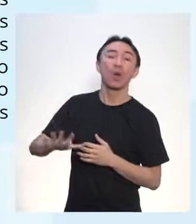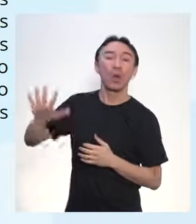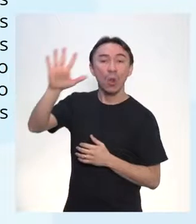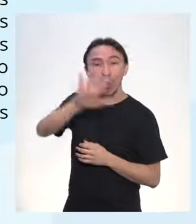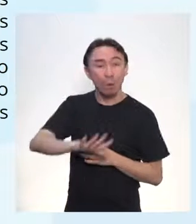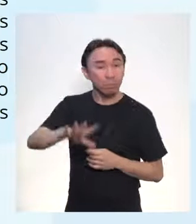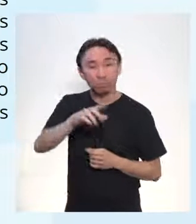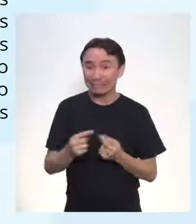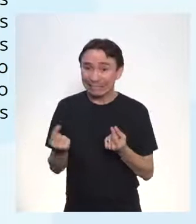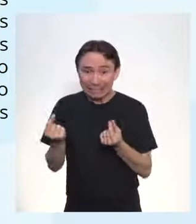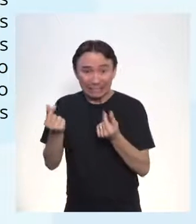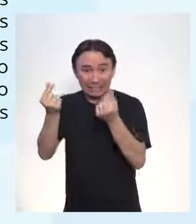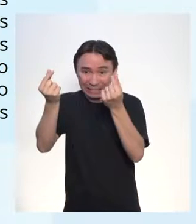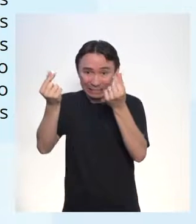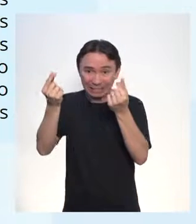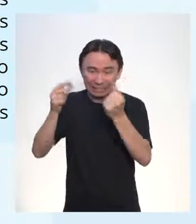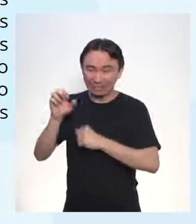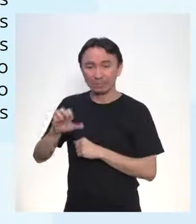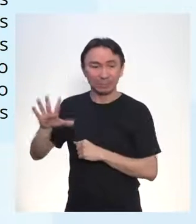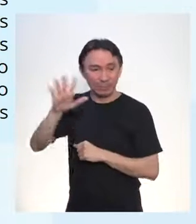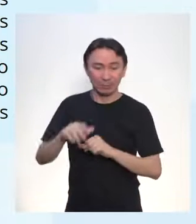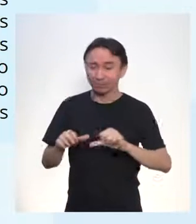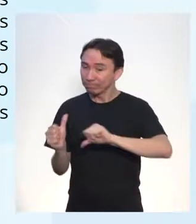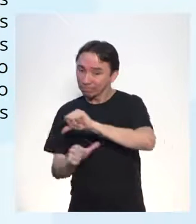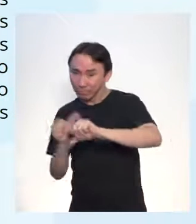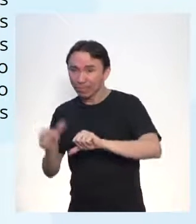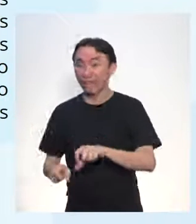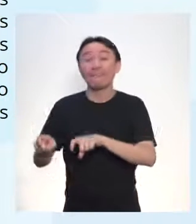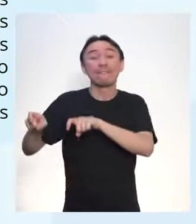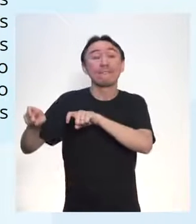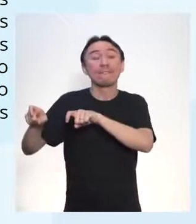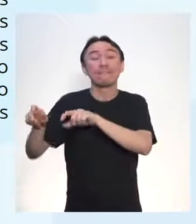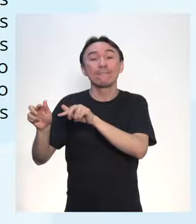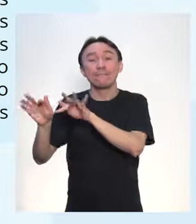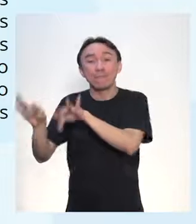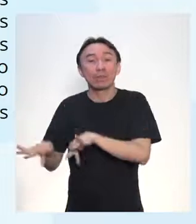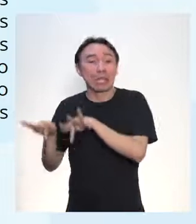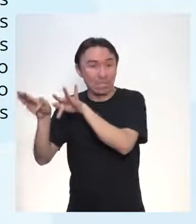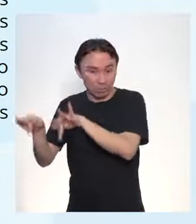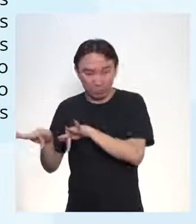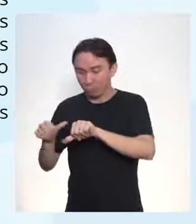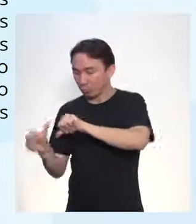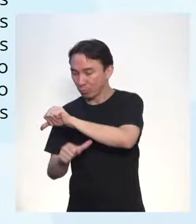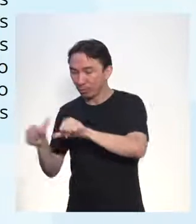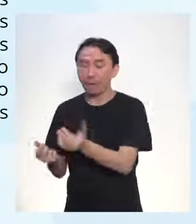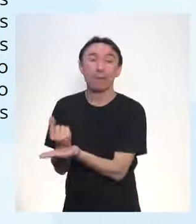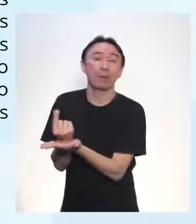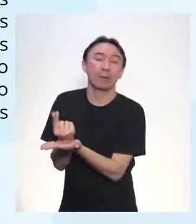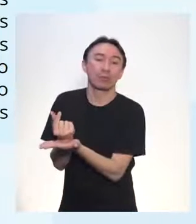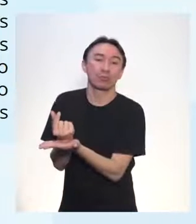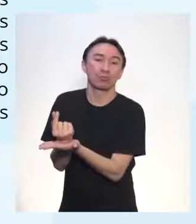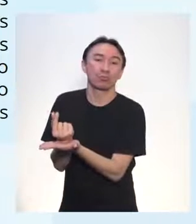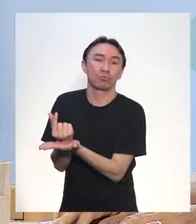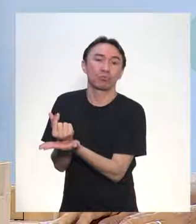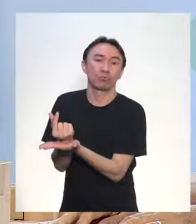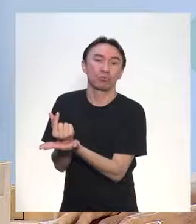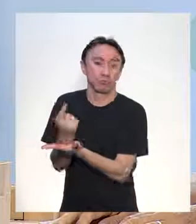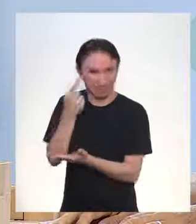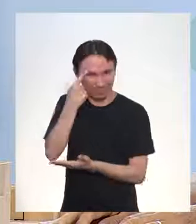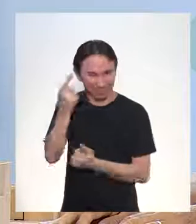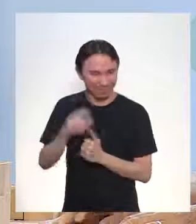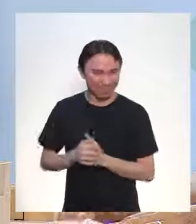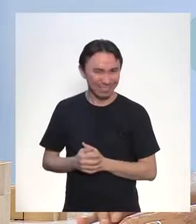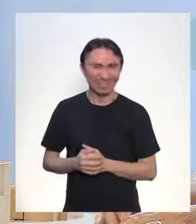em transição do feudalismo ao capitalismo. Foca aqui, pessoal. Na próxima aula, nós vamos falar